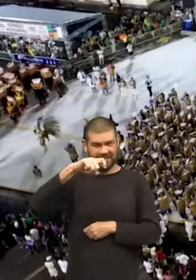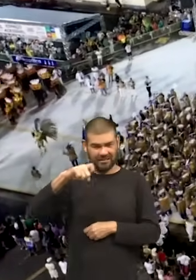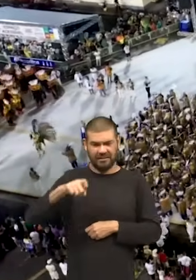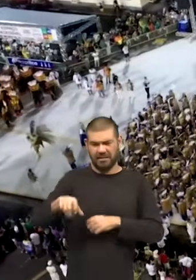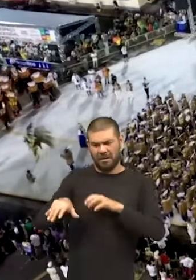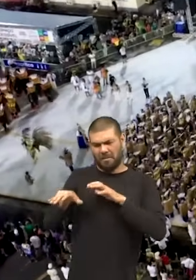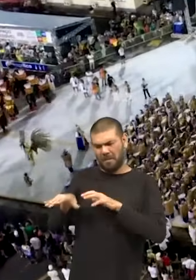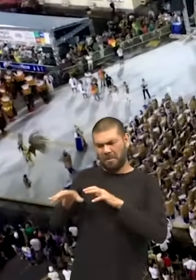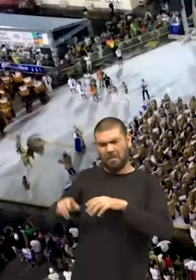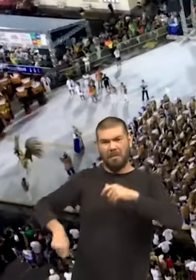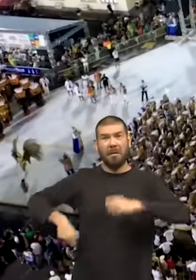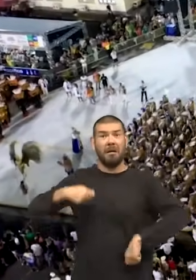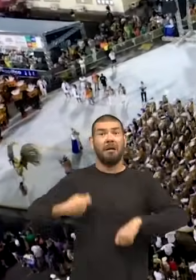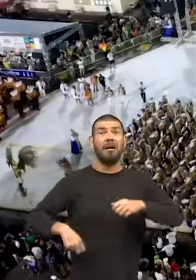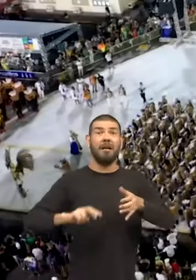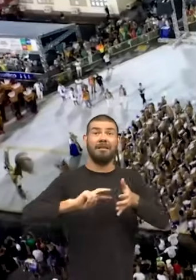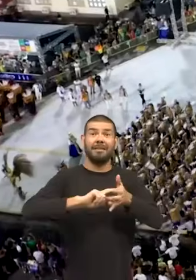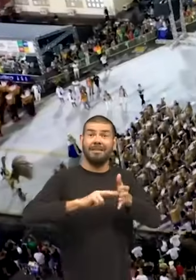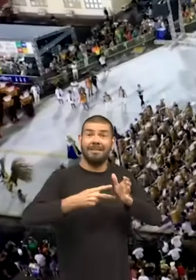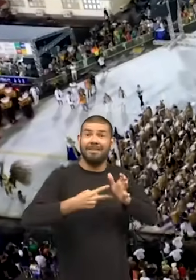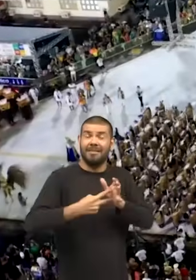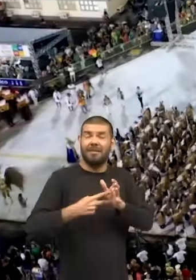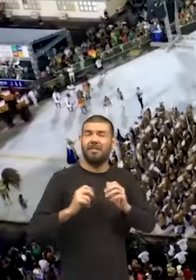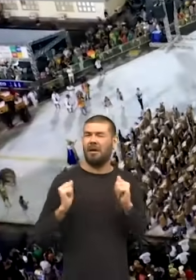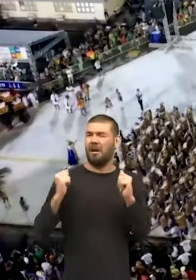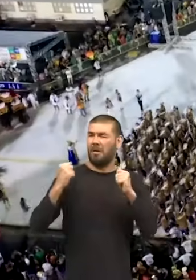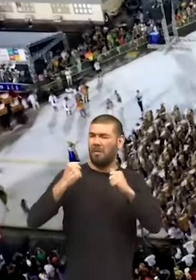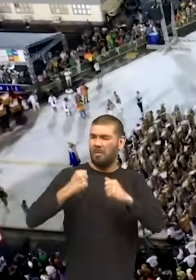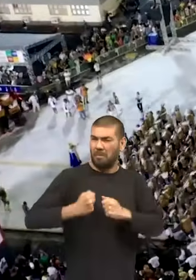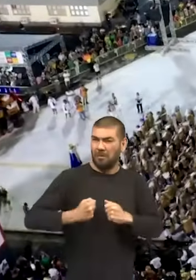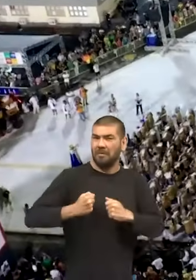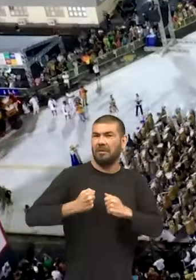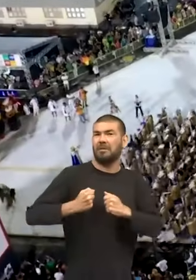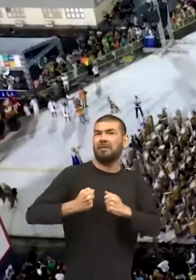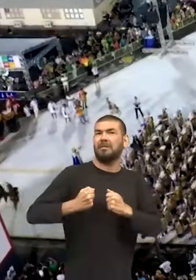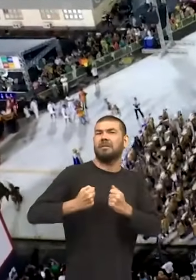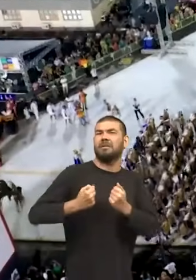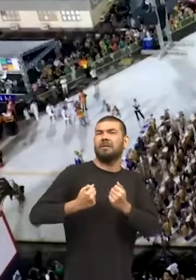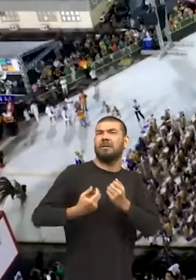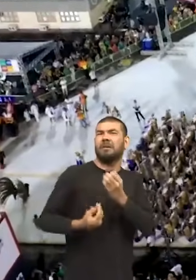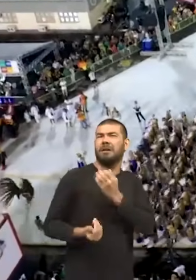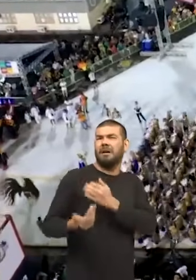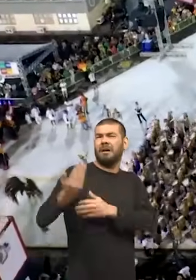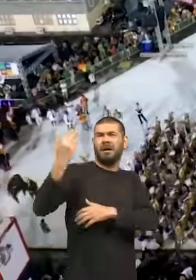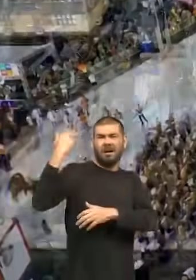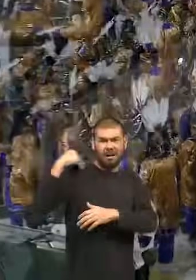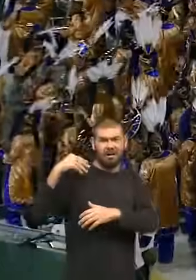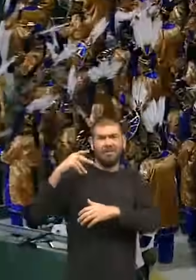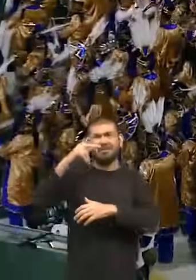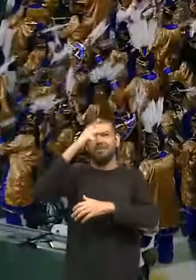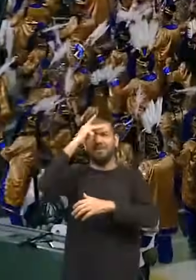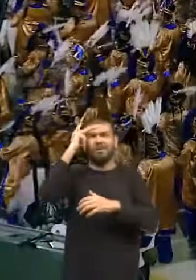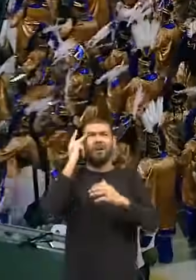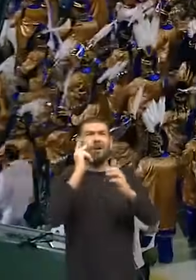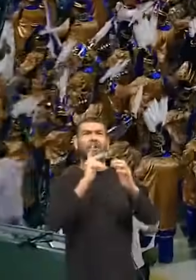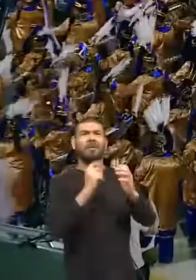não é, Alessandra, vem representando então a poderosa dinastia Ptolomaica, os criadores da Biblioteca de